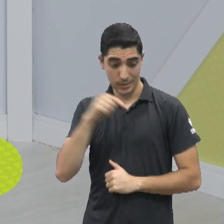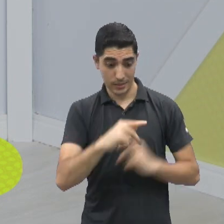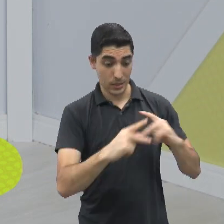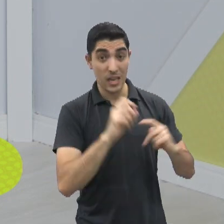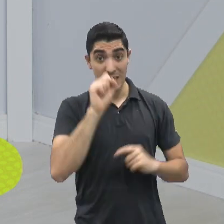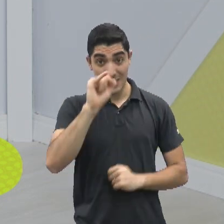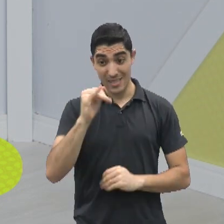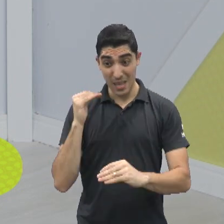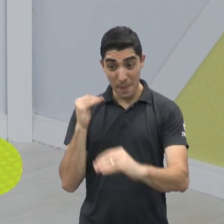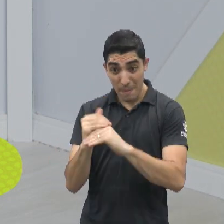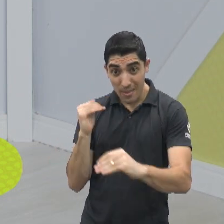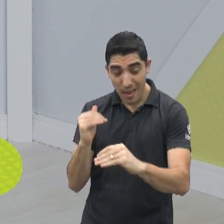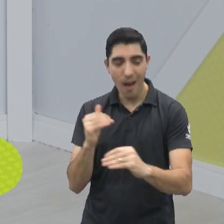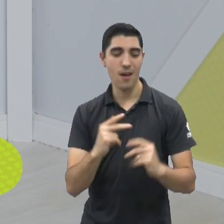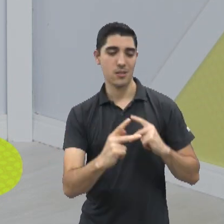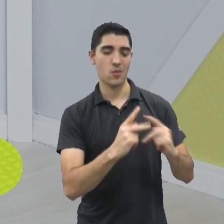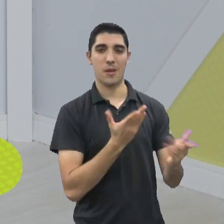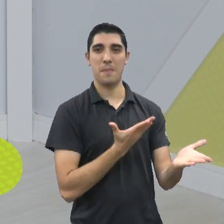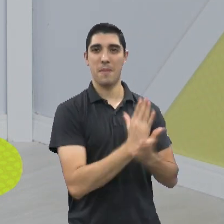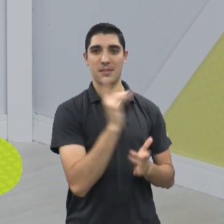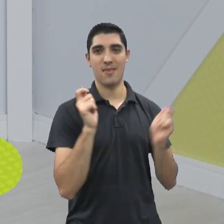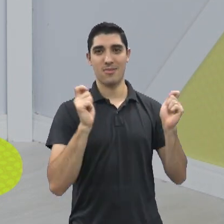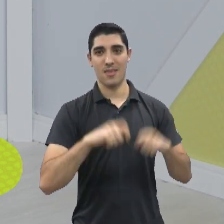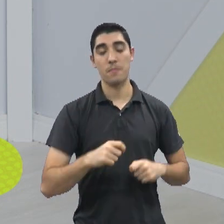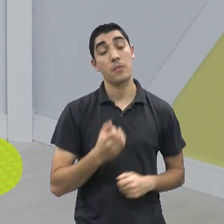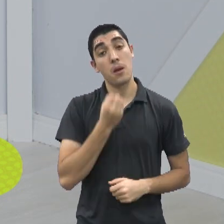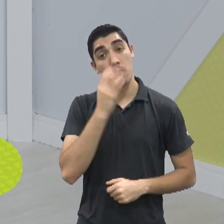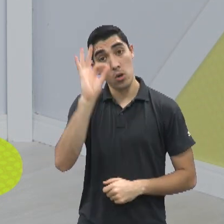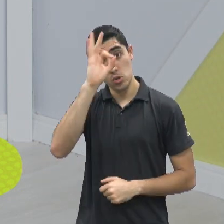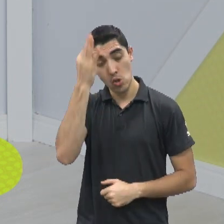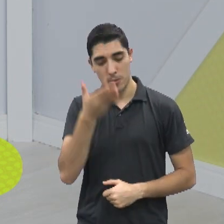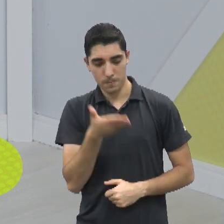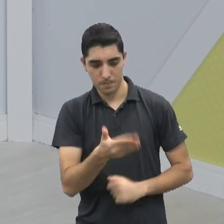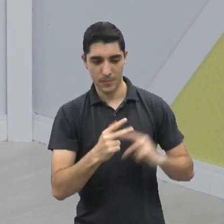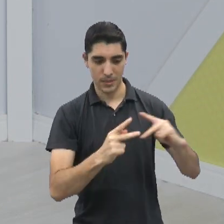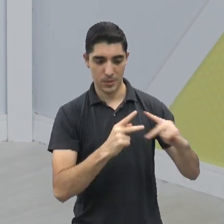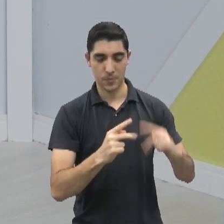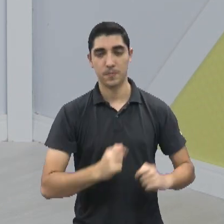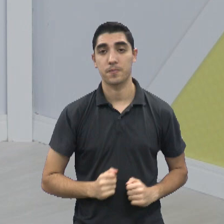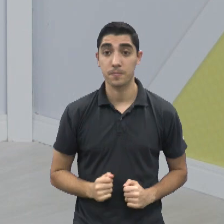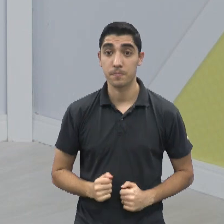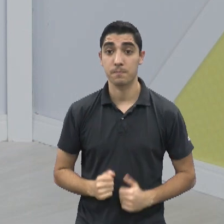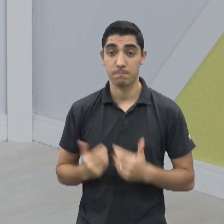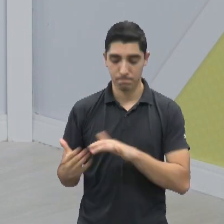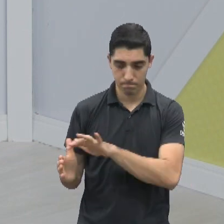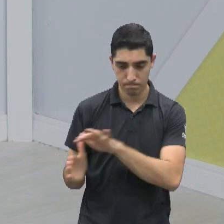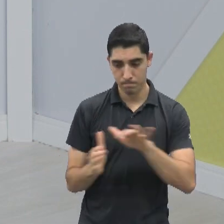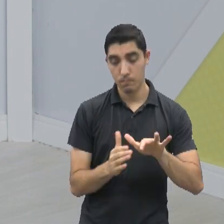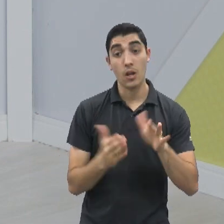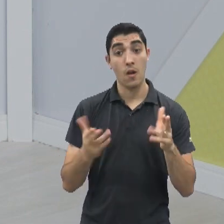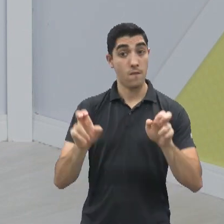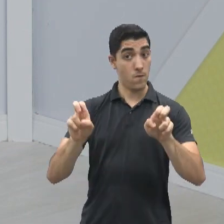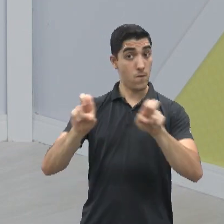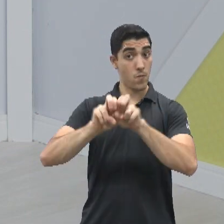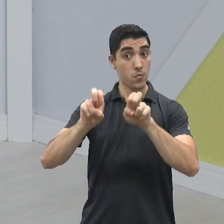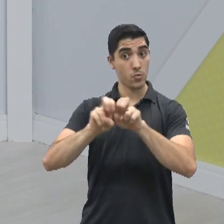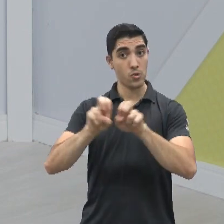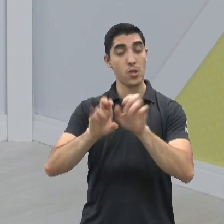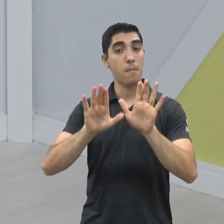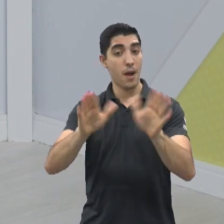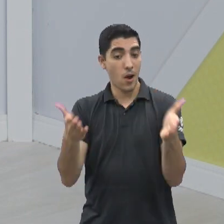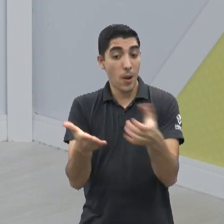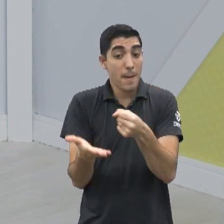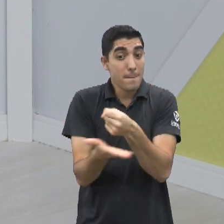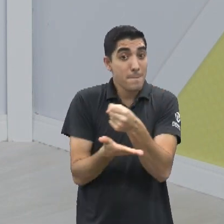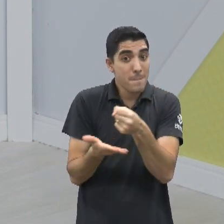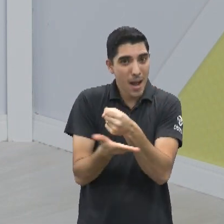para a finalíssima do Campeonato Paulista. Boa sorte aí para os comandados do Gabriel Oliveira. Ainda falando de futsal, mas das categorias de base,